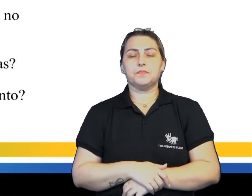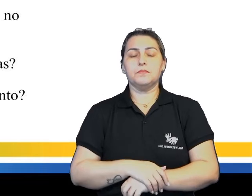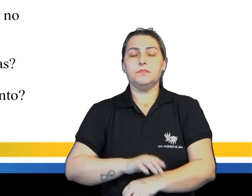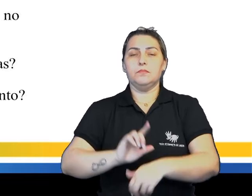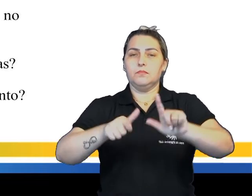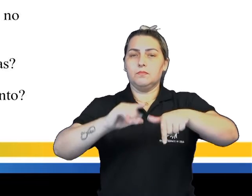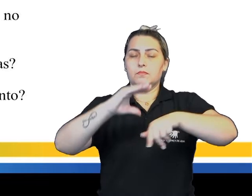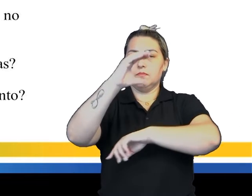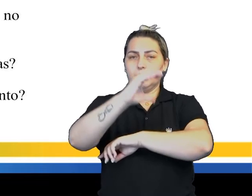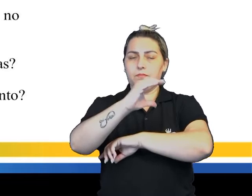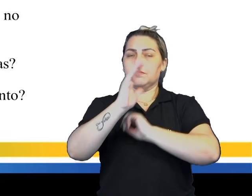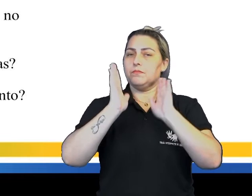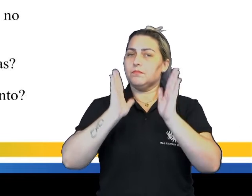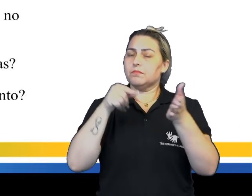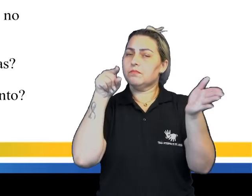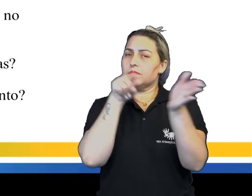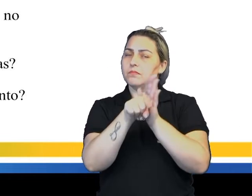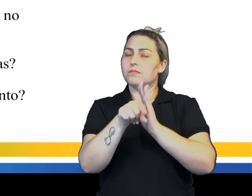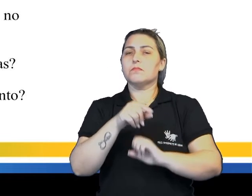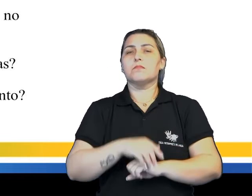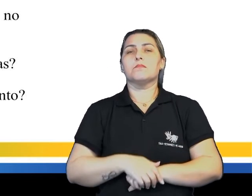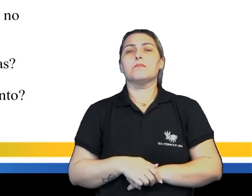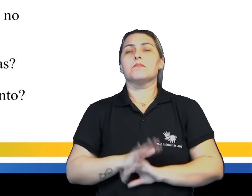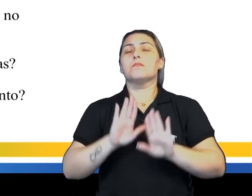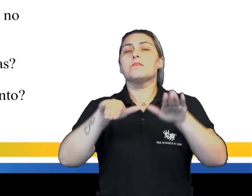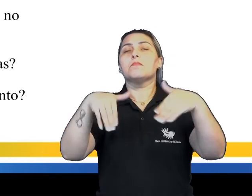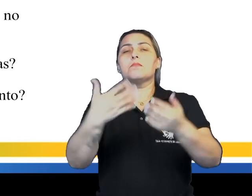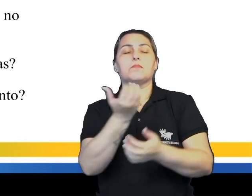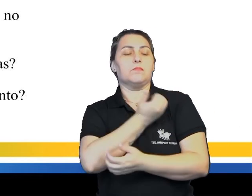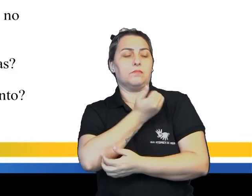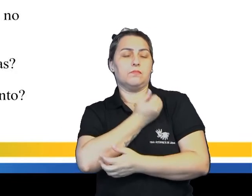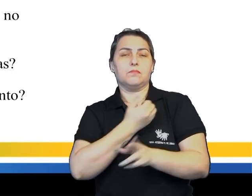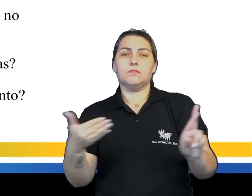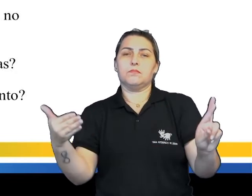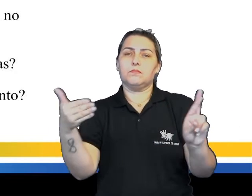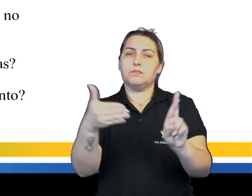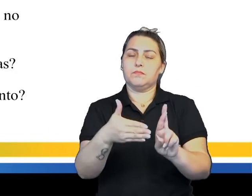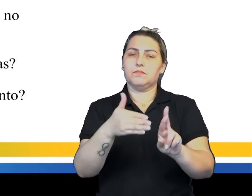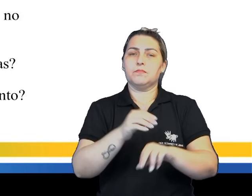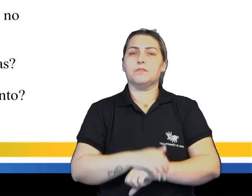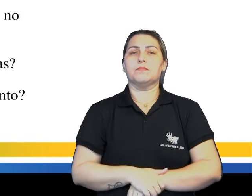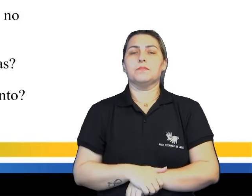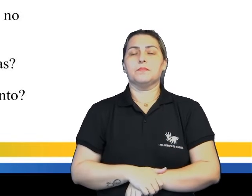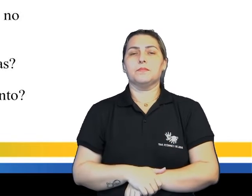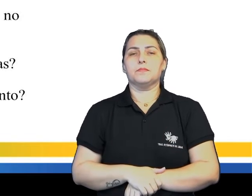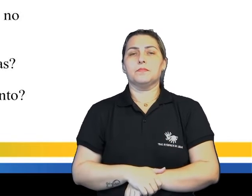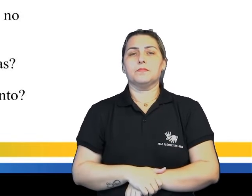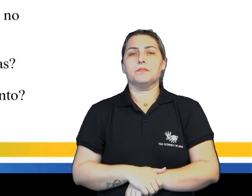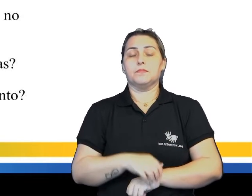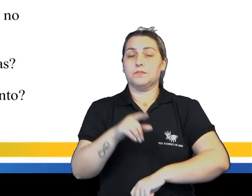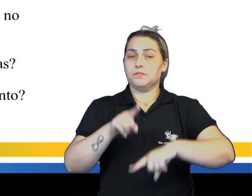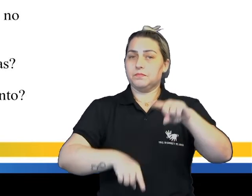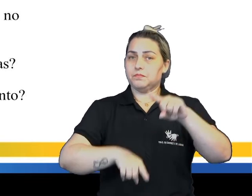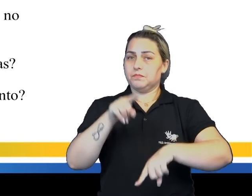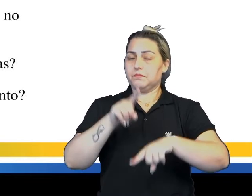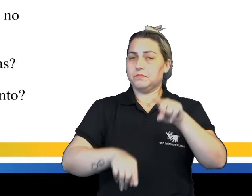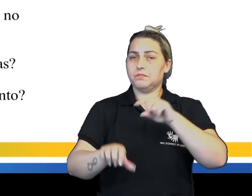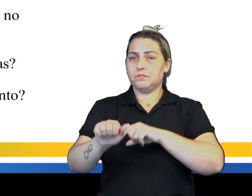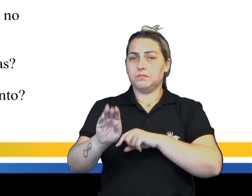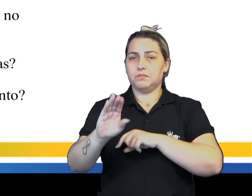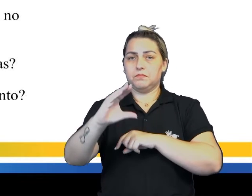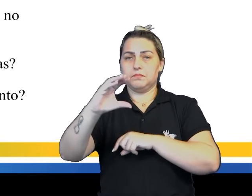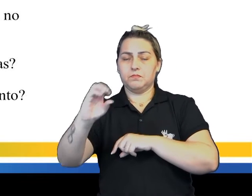Na letra C, já pergunta o seguinte, que número está representado nesse instrumento? Então, ele já